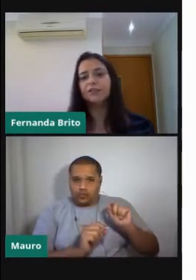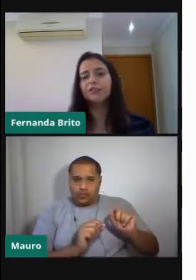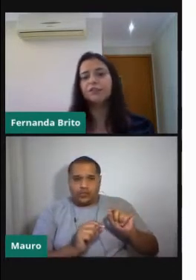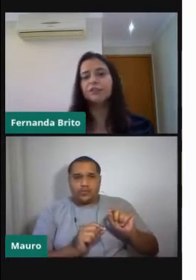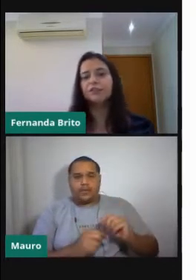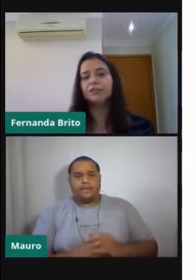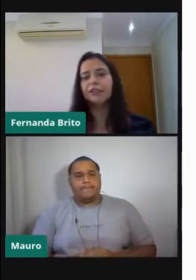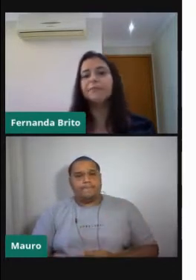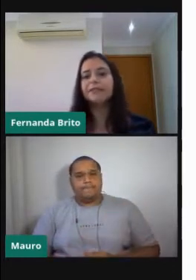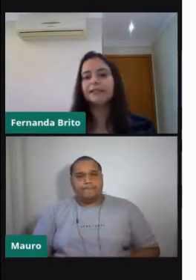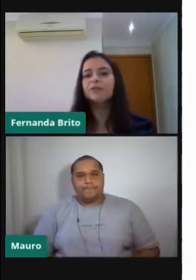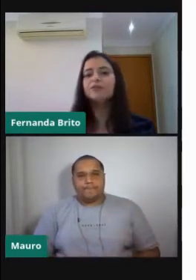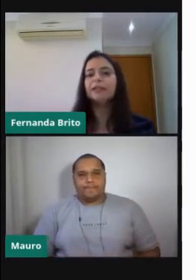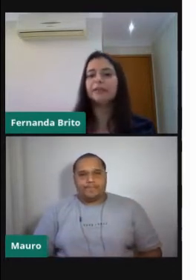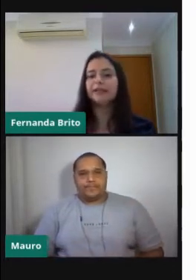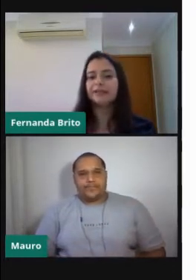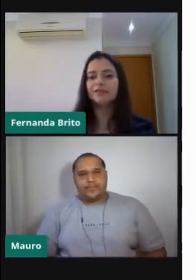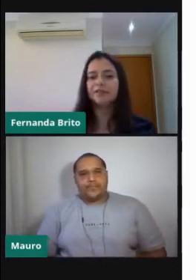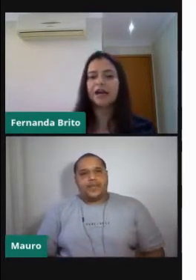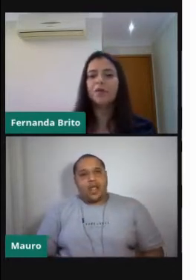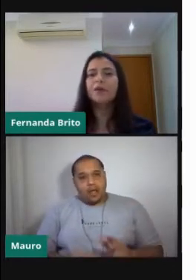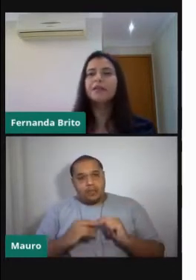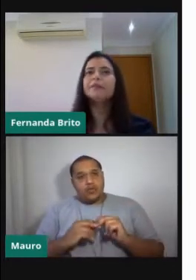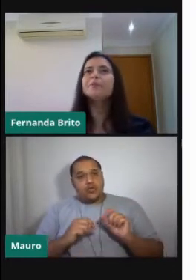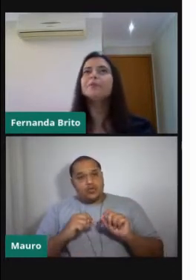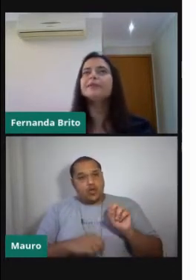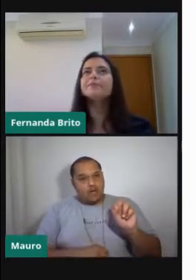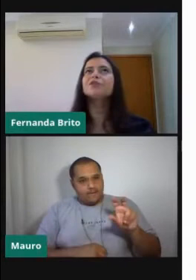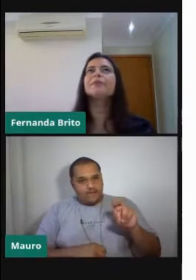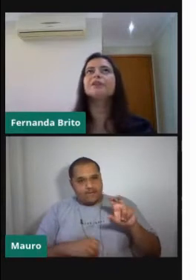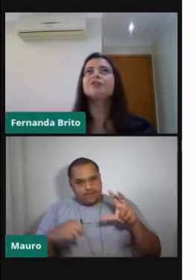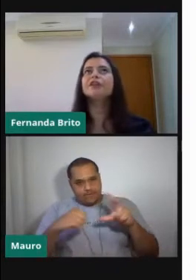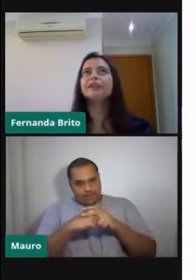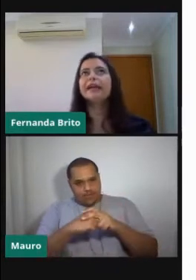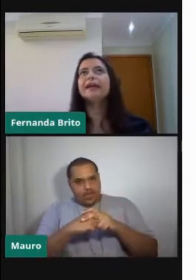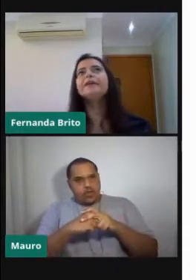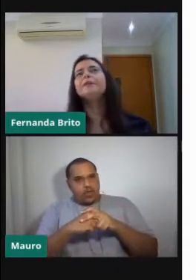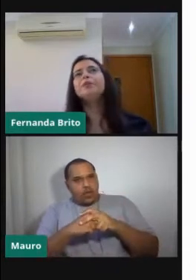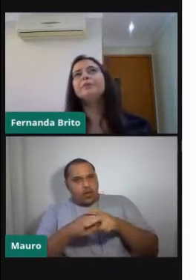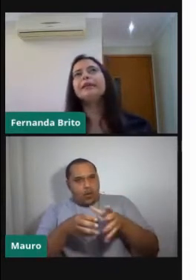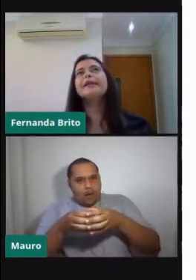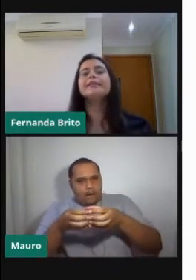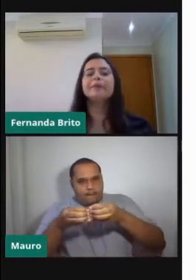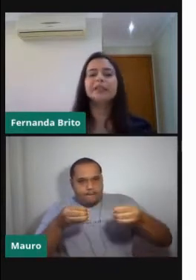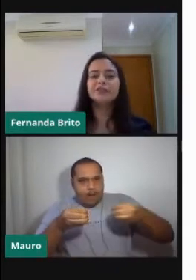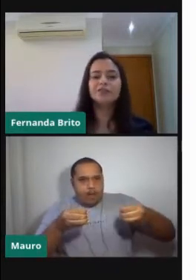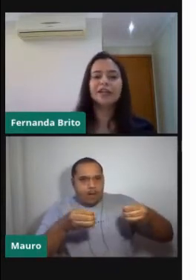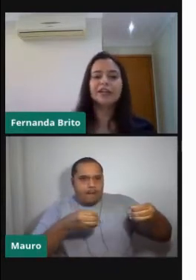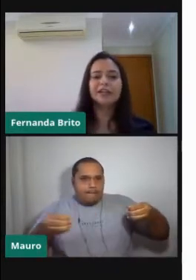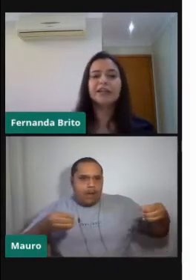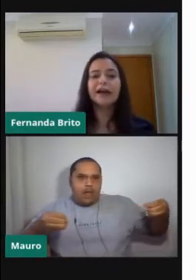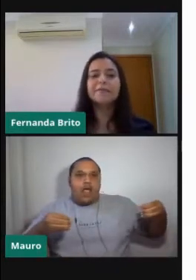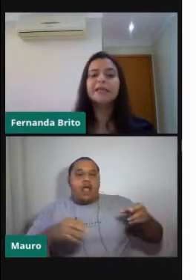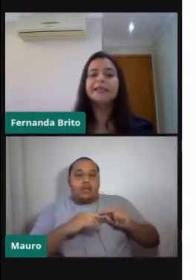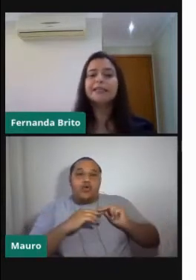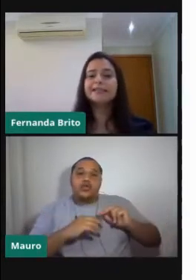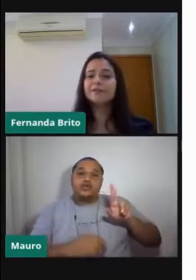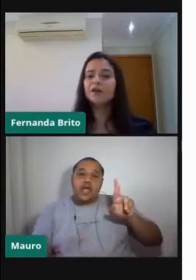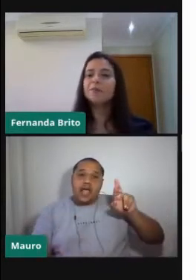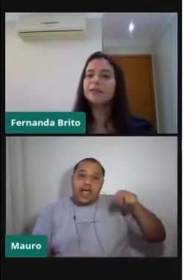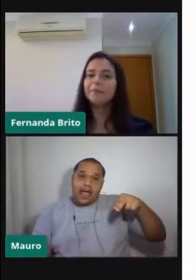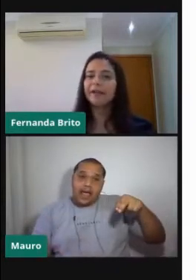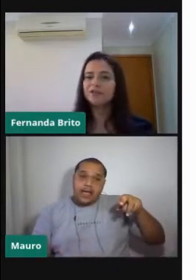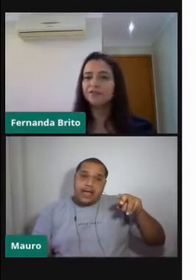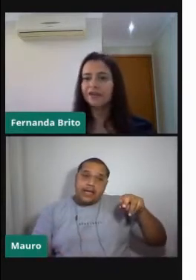né, de inibição da replicação viral, ele inibe uma enzima chamada de RNA, polimerase dependente de RNA, e